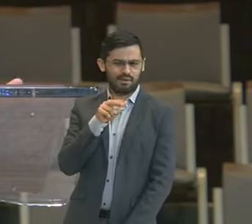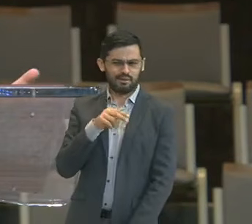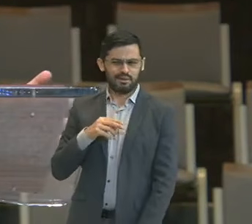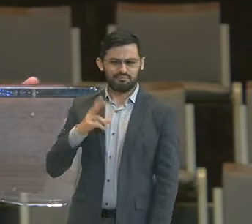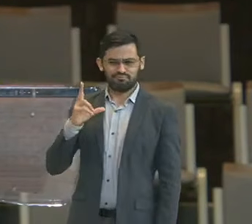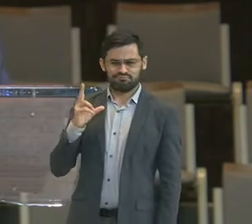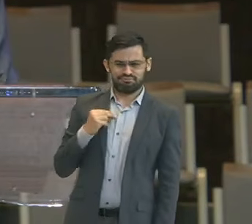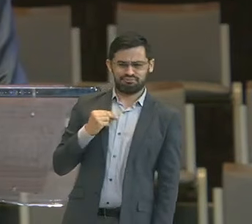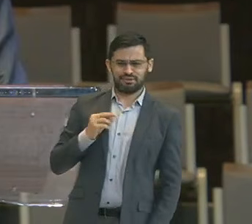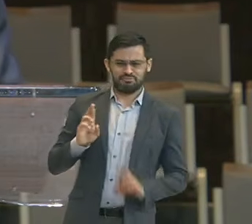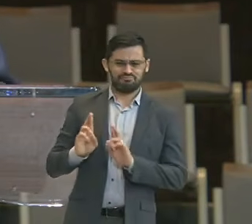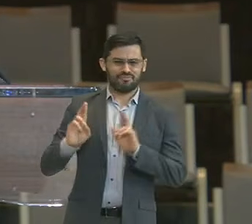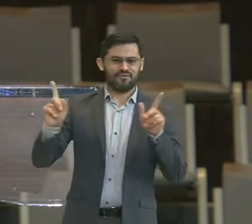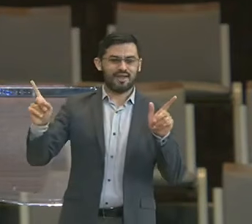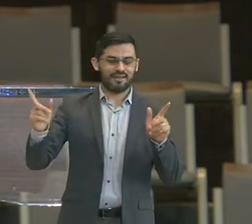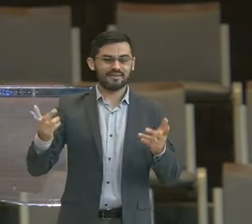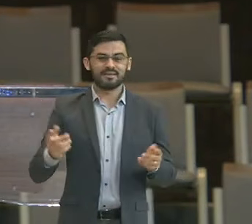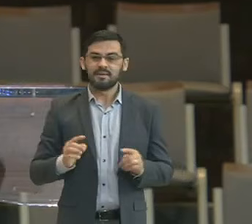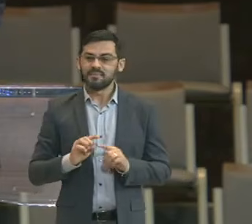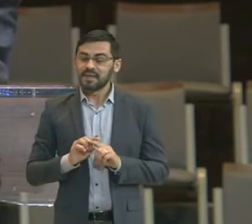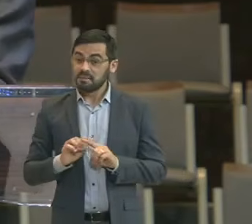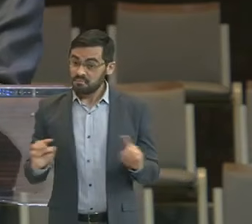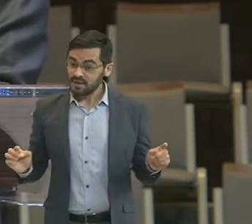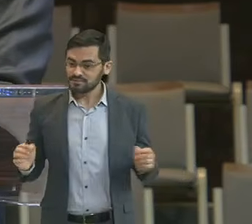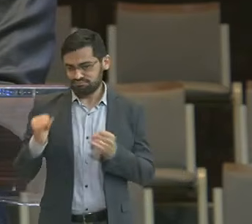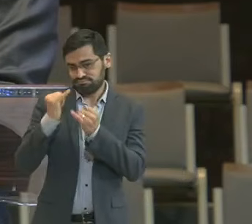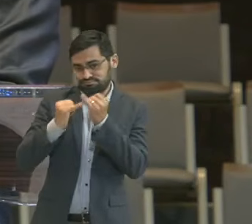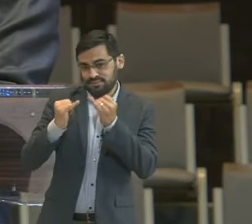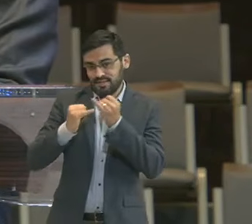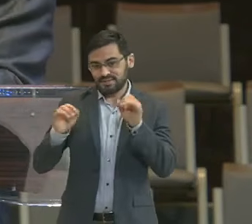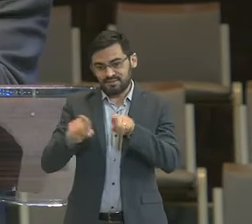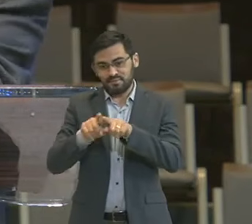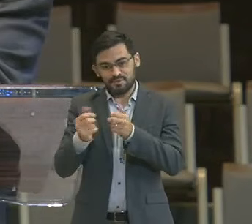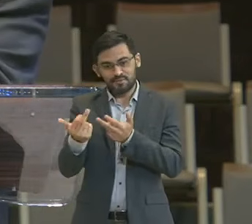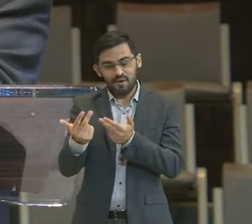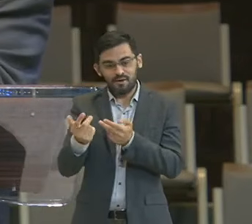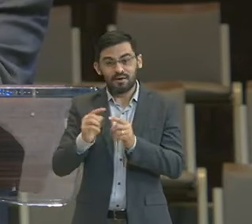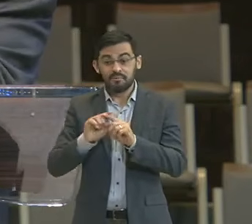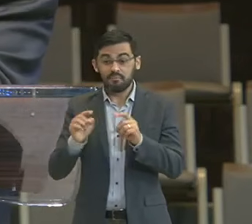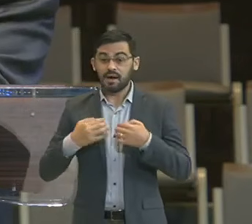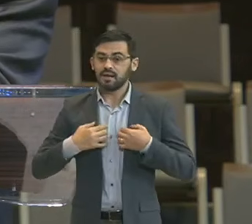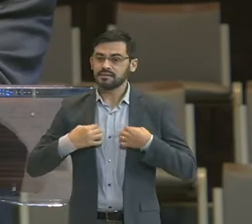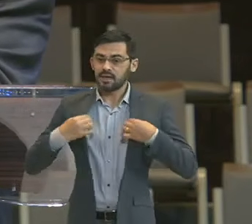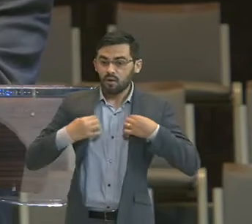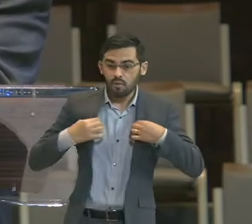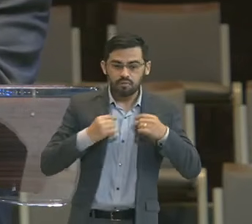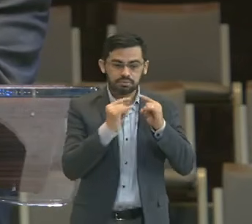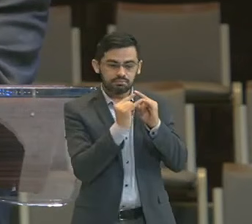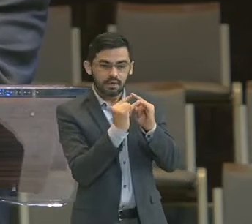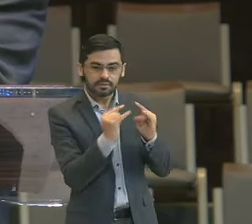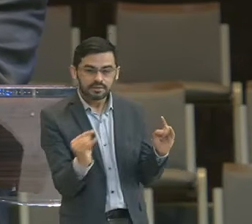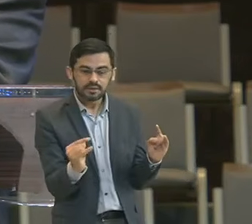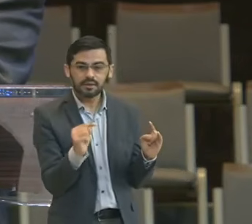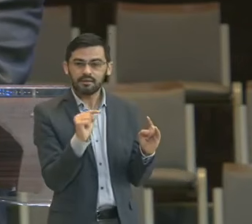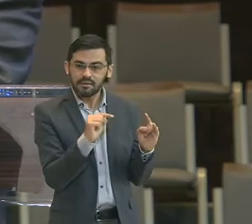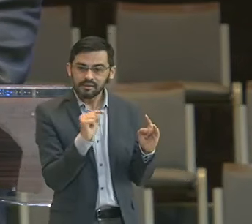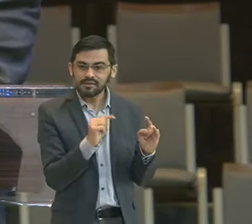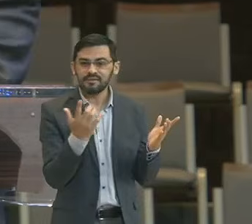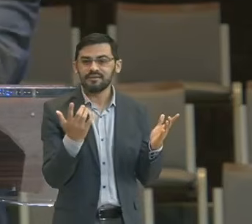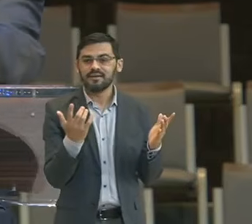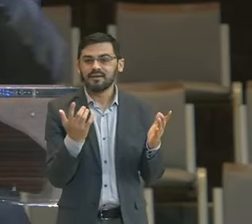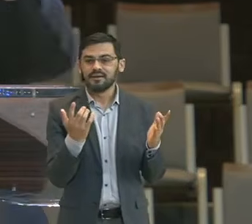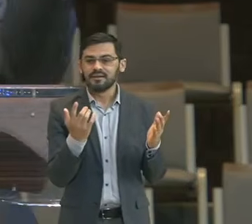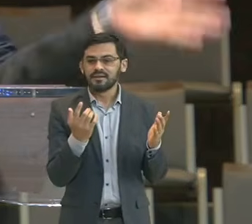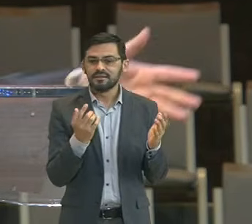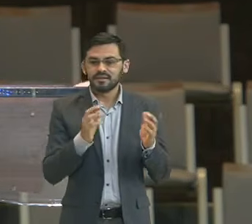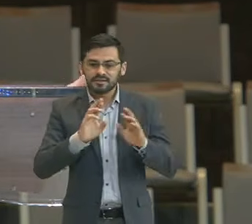nossa, que coisa diferente. Era então assim, algo assim, mas a roupa, a cabana,